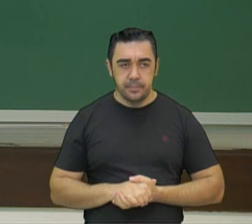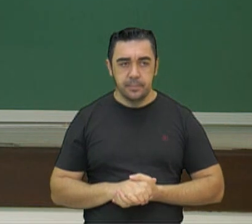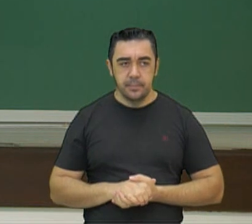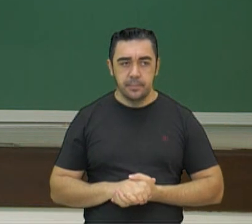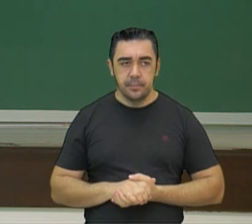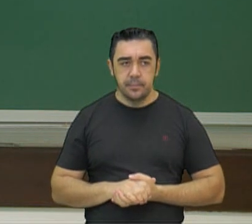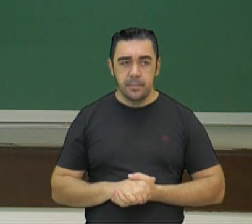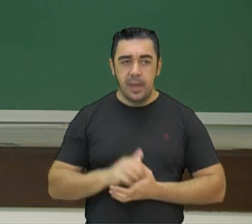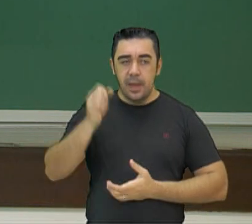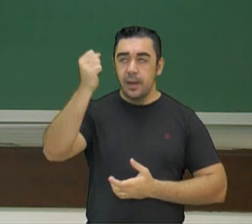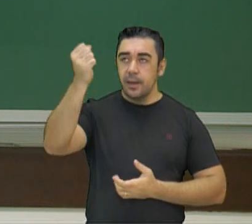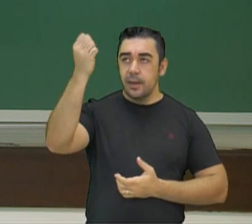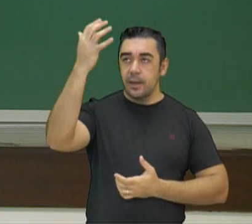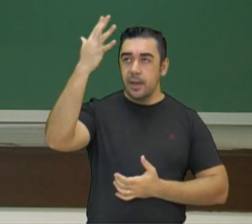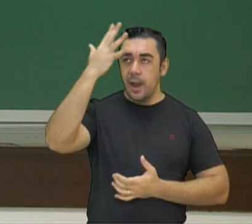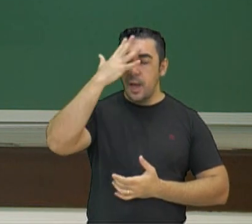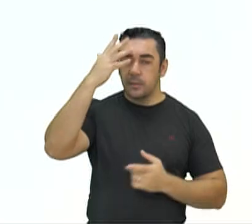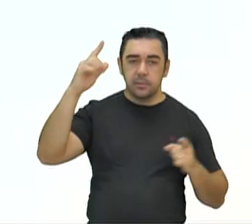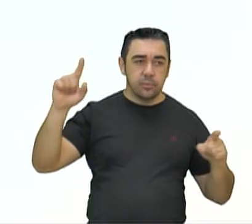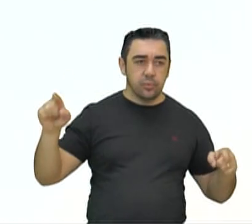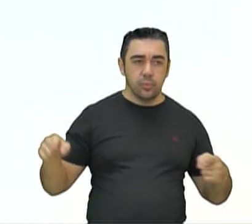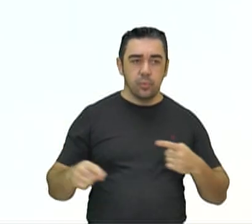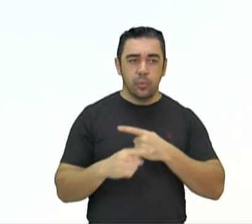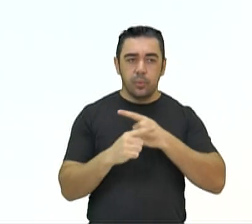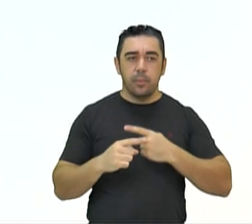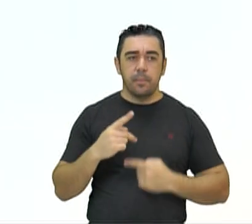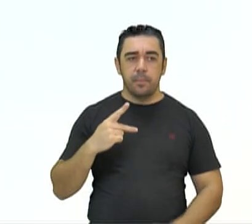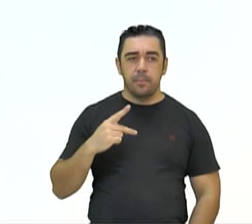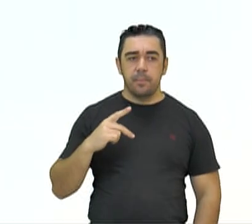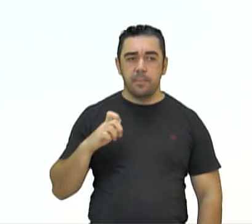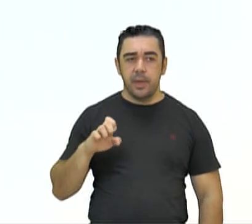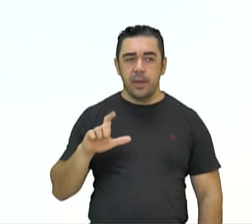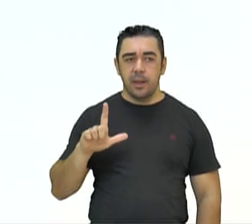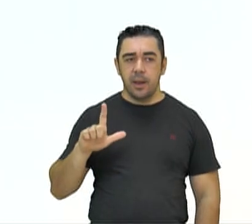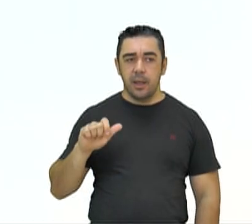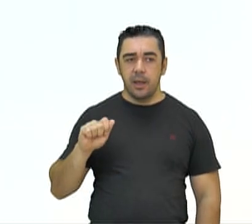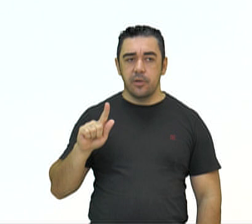A graça divina versus o pelagianismo. O que está acontecendo aqui?